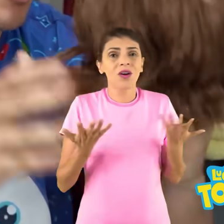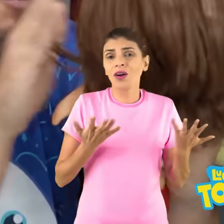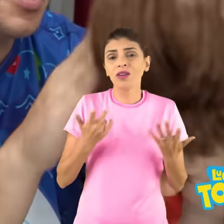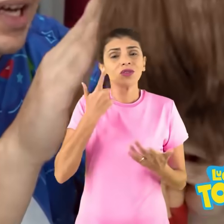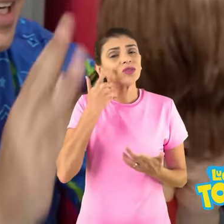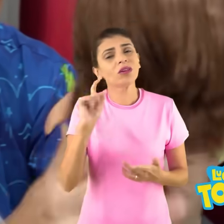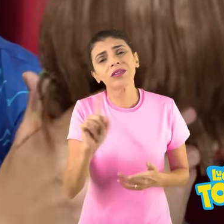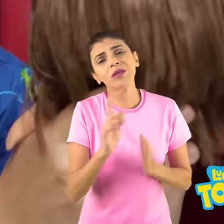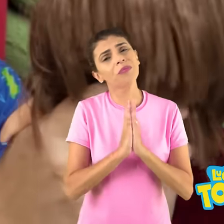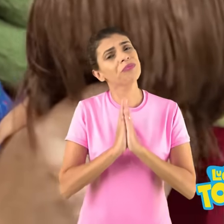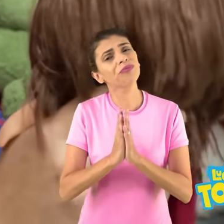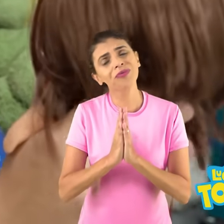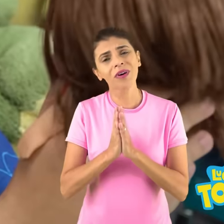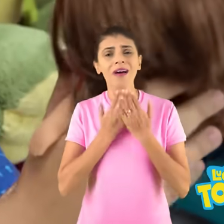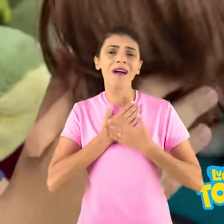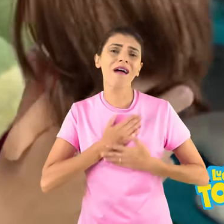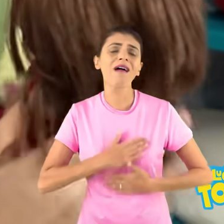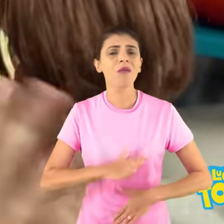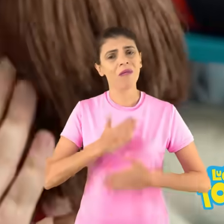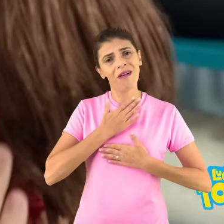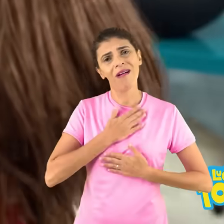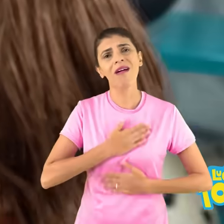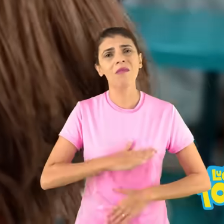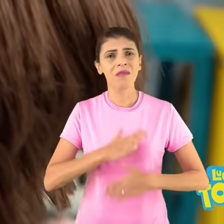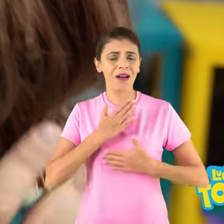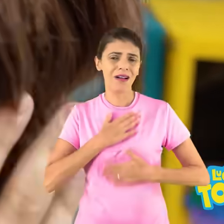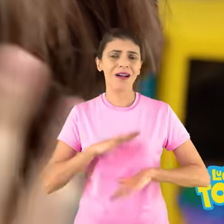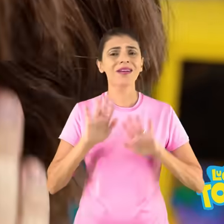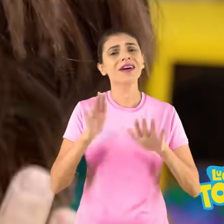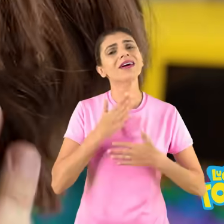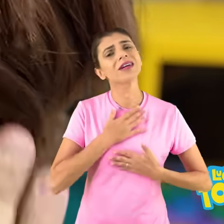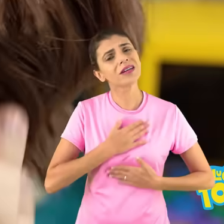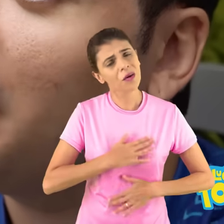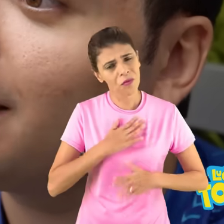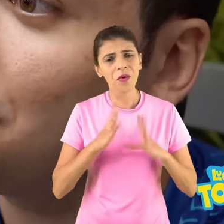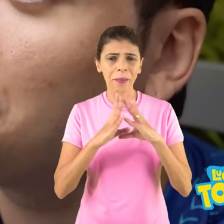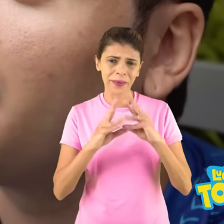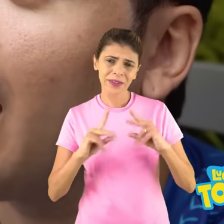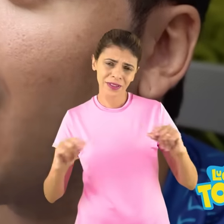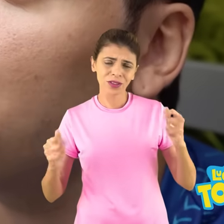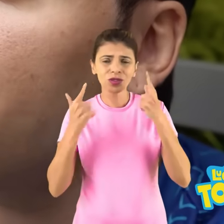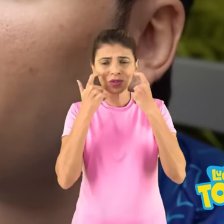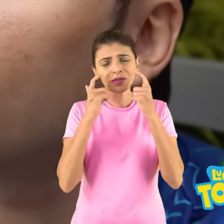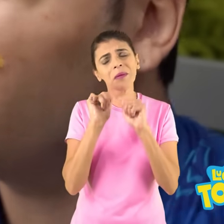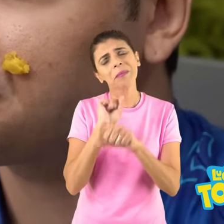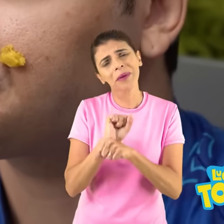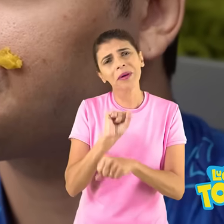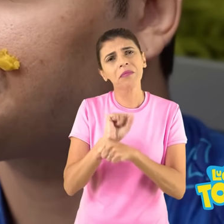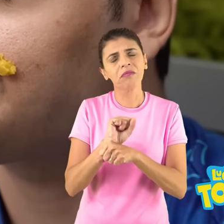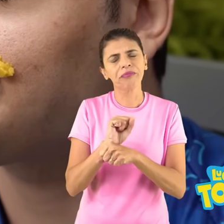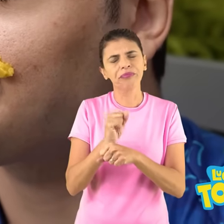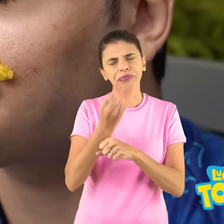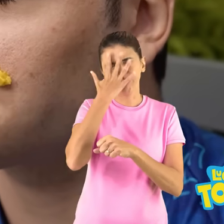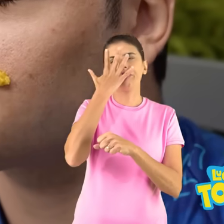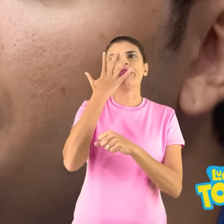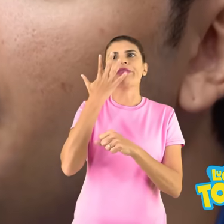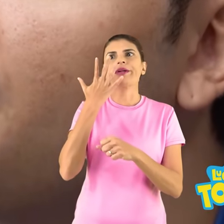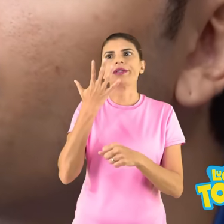Não chora, bonequinha. Calma, para. Calma. Vai passar. Para de chorar, por favor.